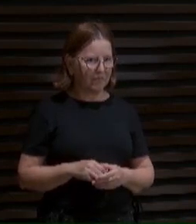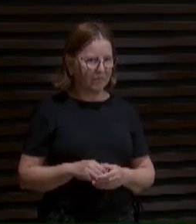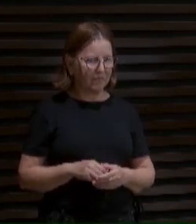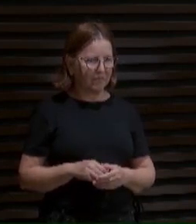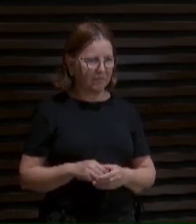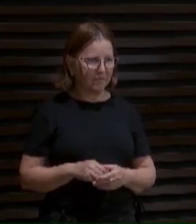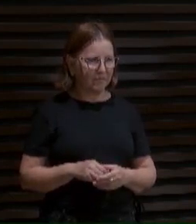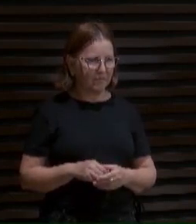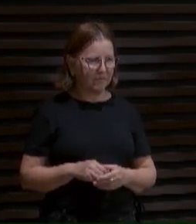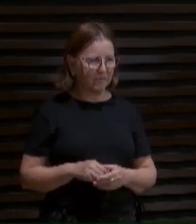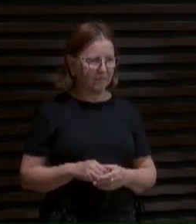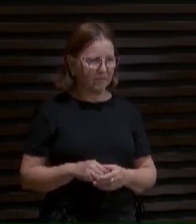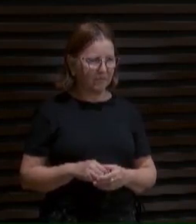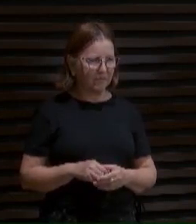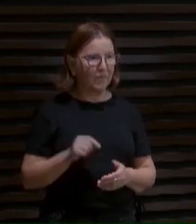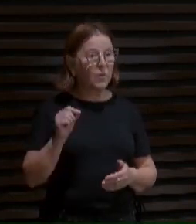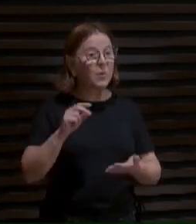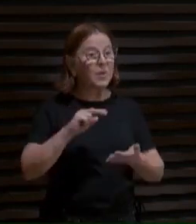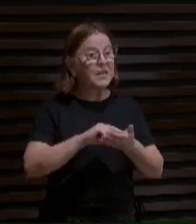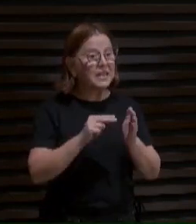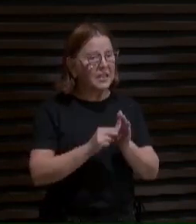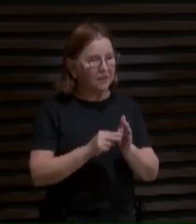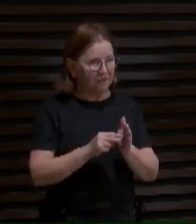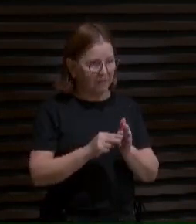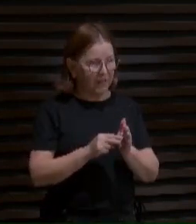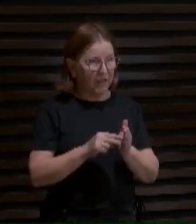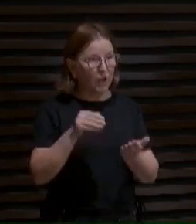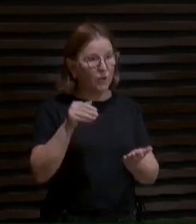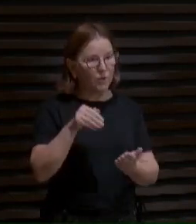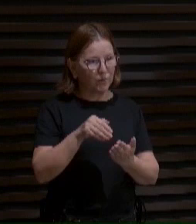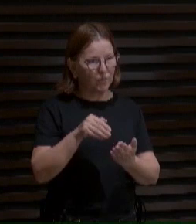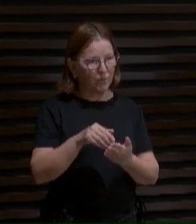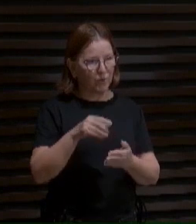O que a Bíblia quer dizer com os últimos dias?